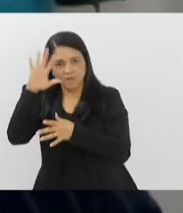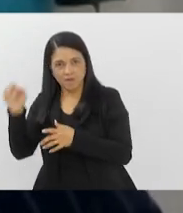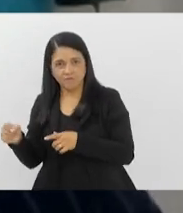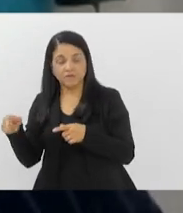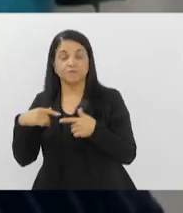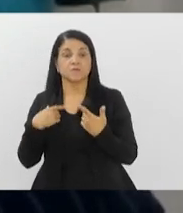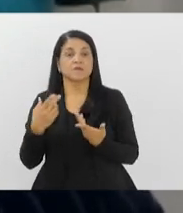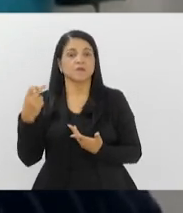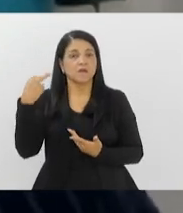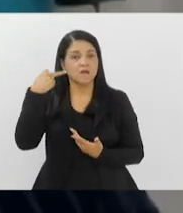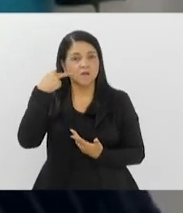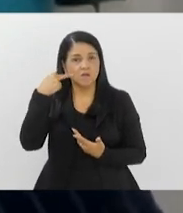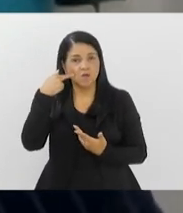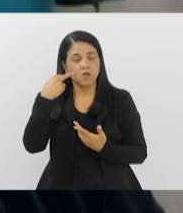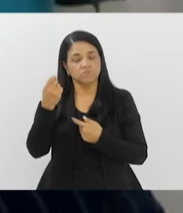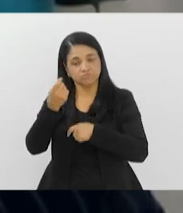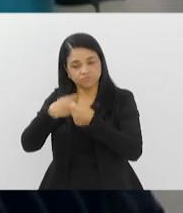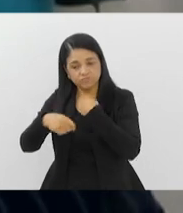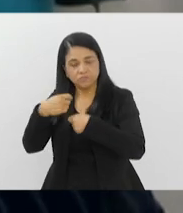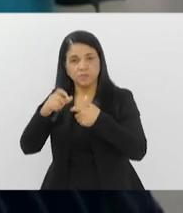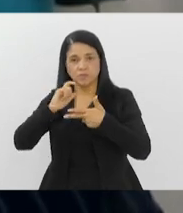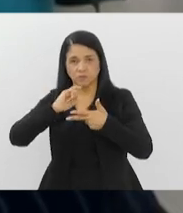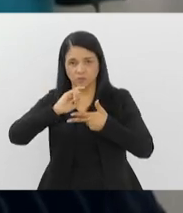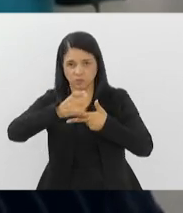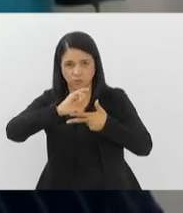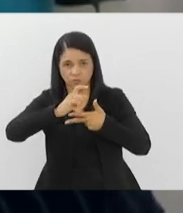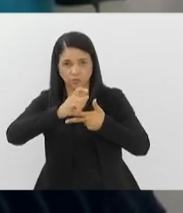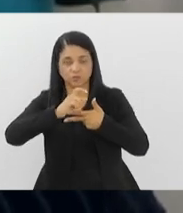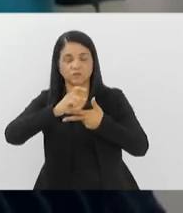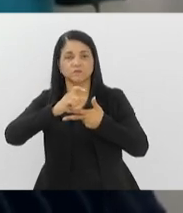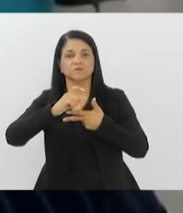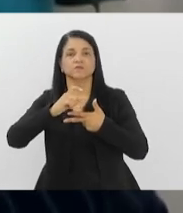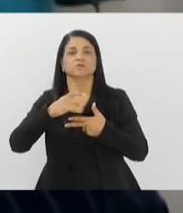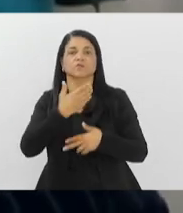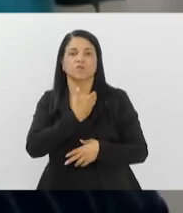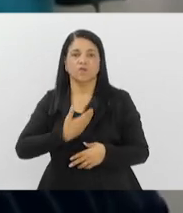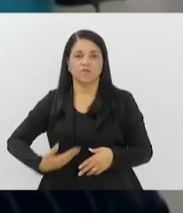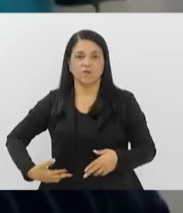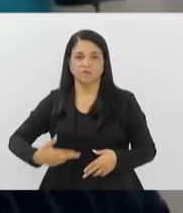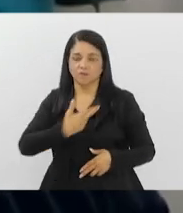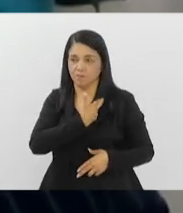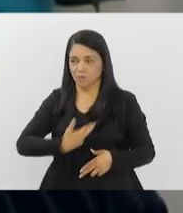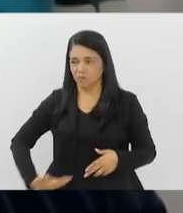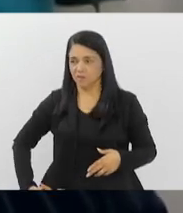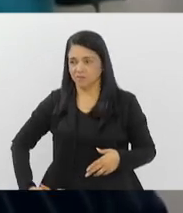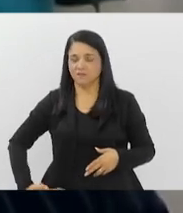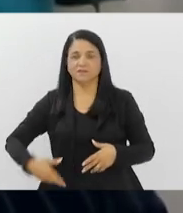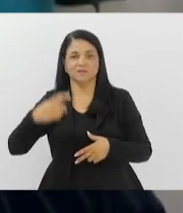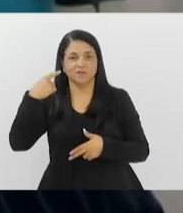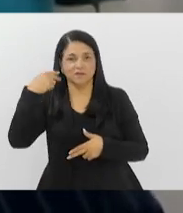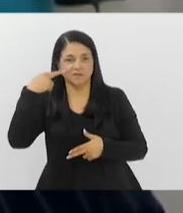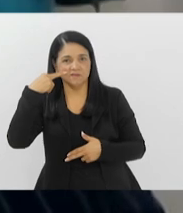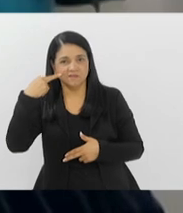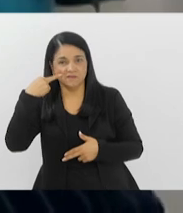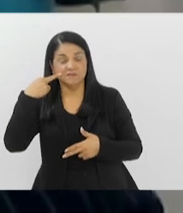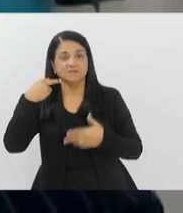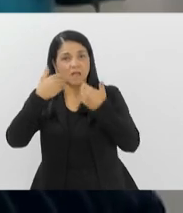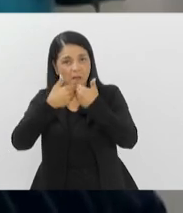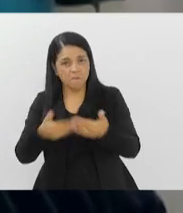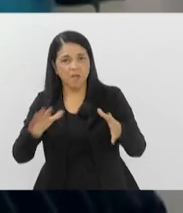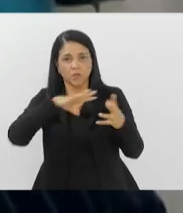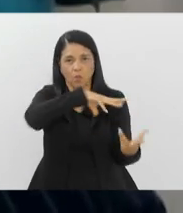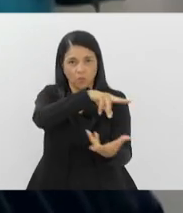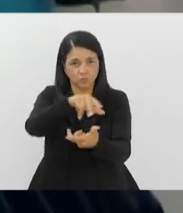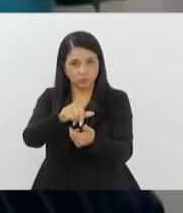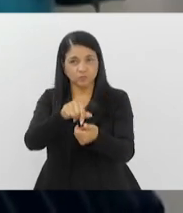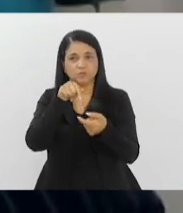do nosso Executivo, do Governo da República de Angola, que cada vez mais está aberto ao mundo, cada